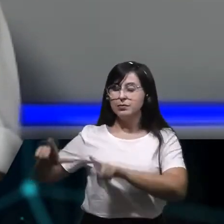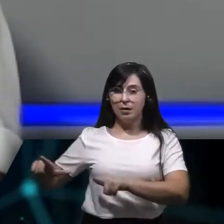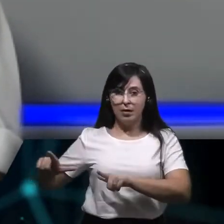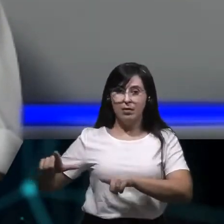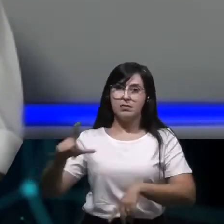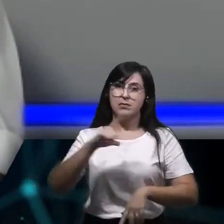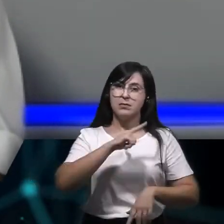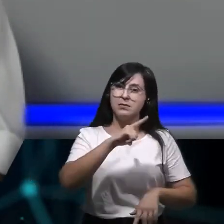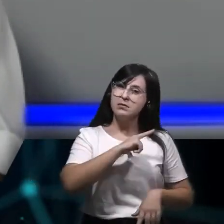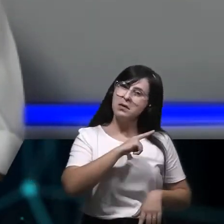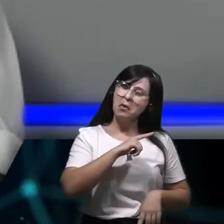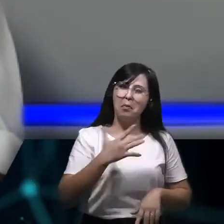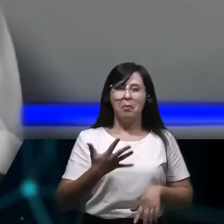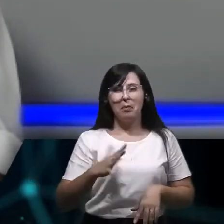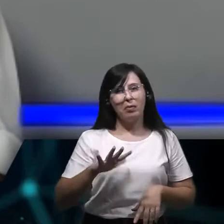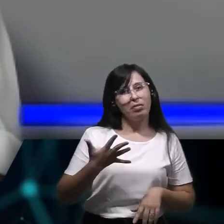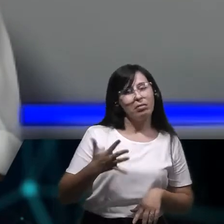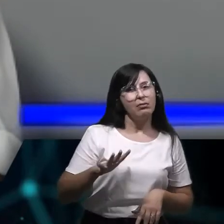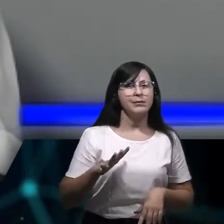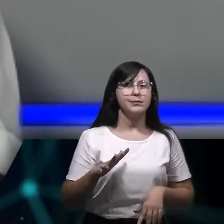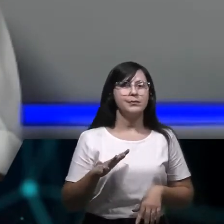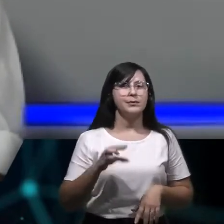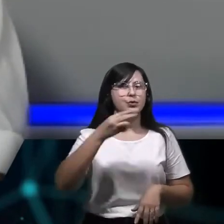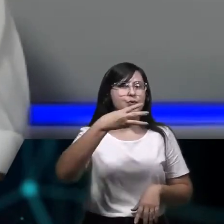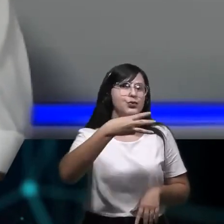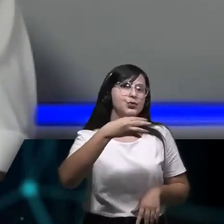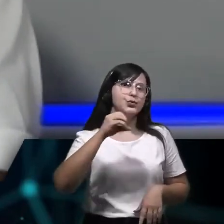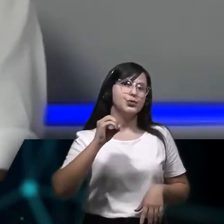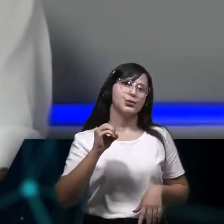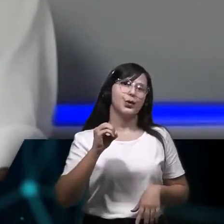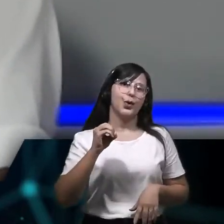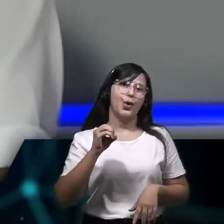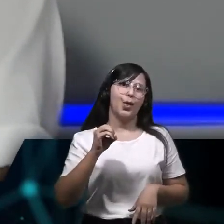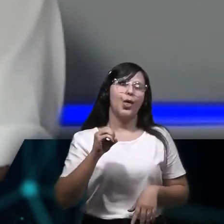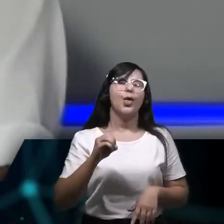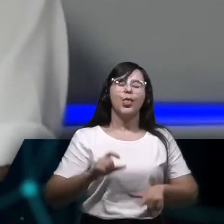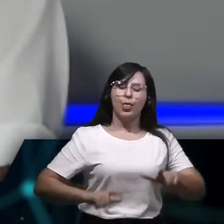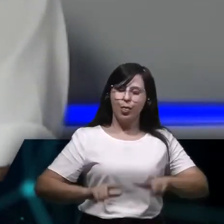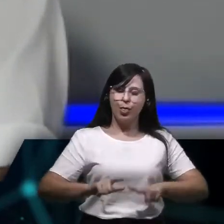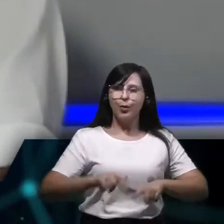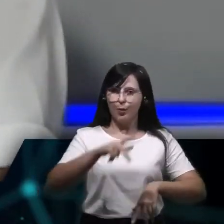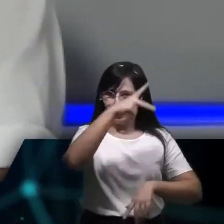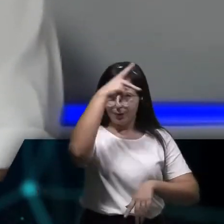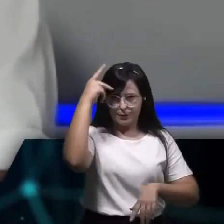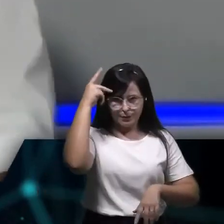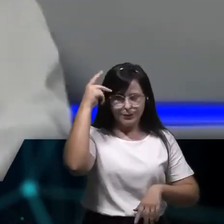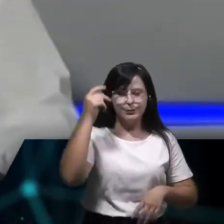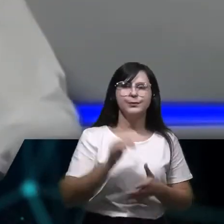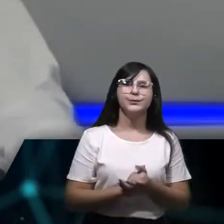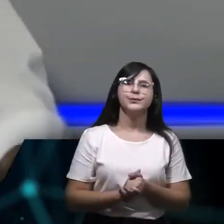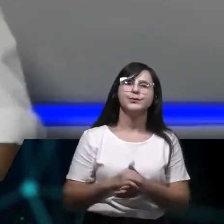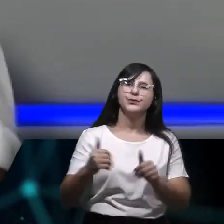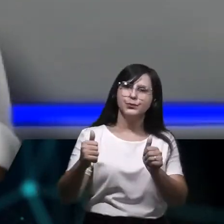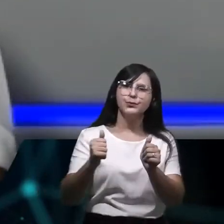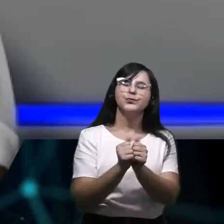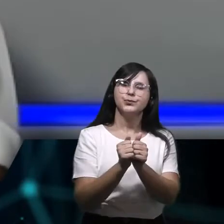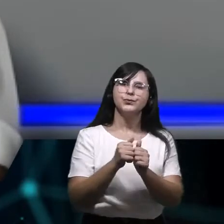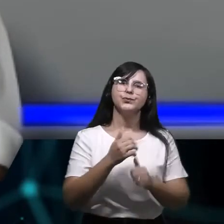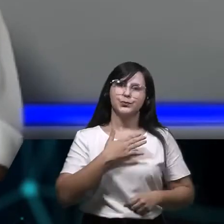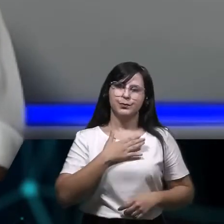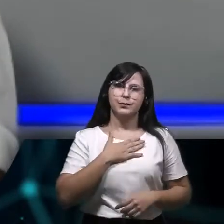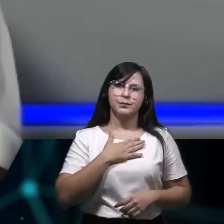município em torno de uns 30 e poucos funcionários, né, 30 e poucos funcionários, não é o